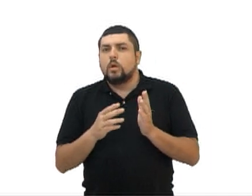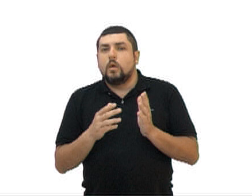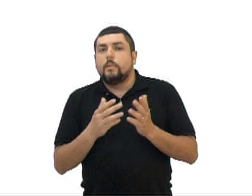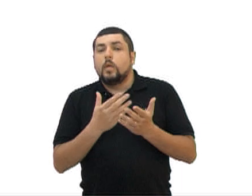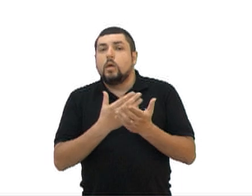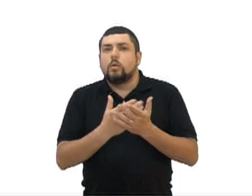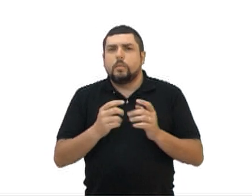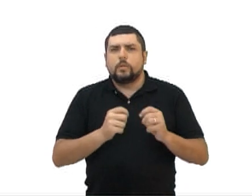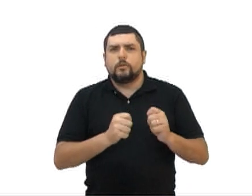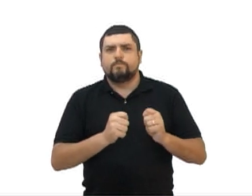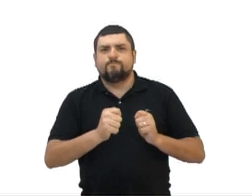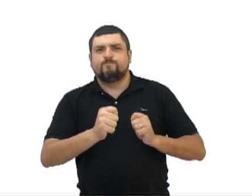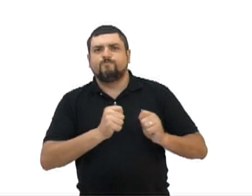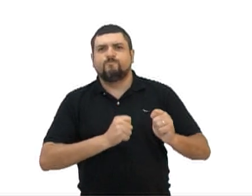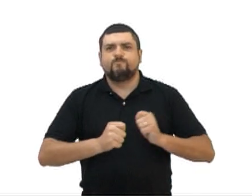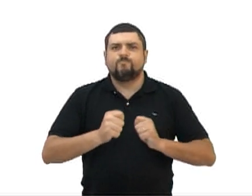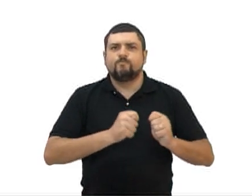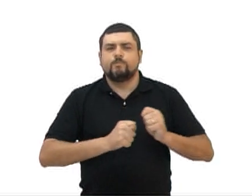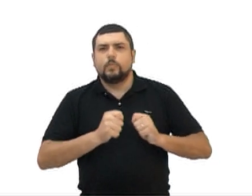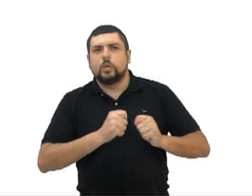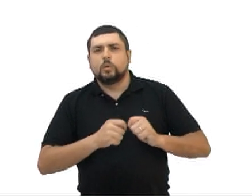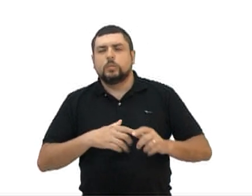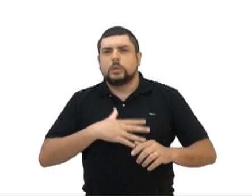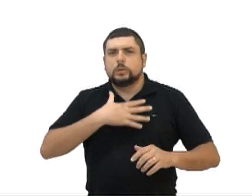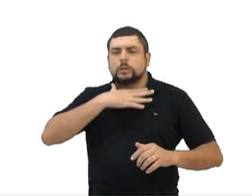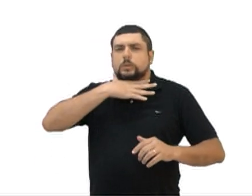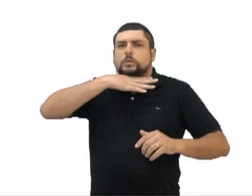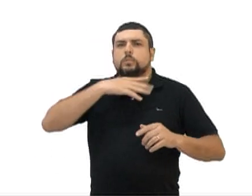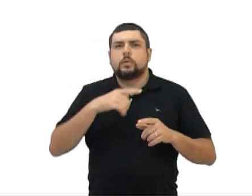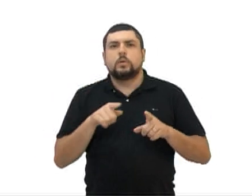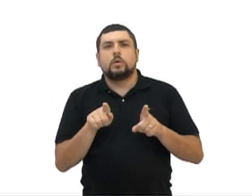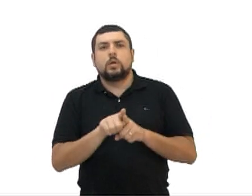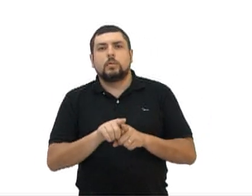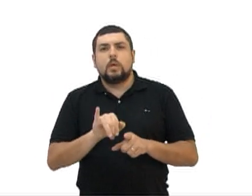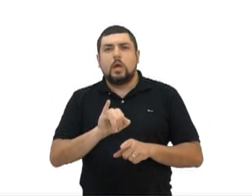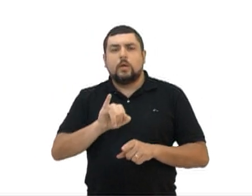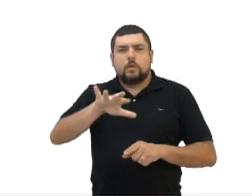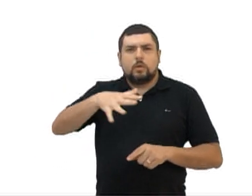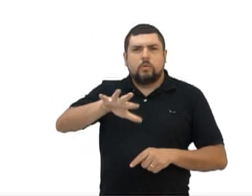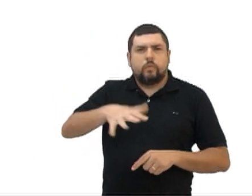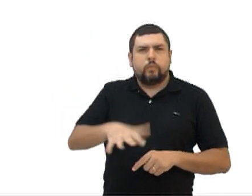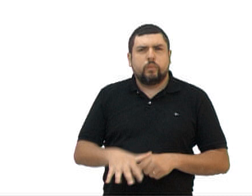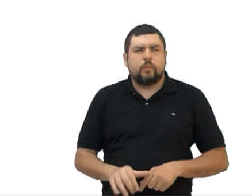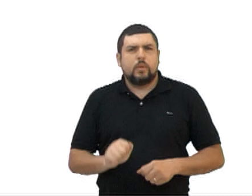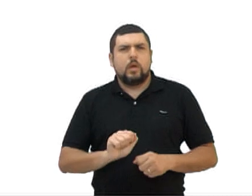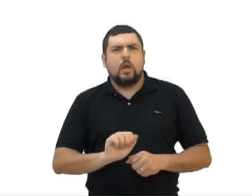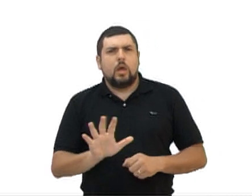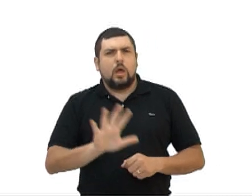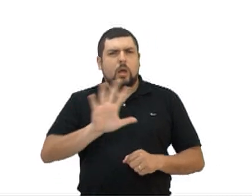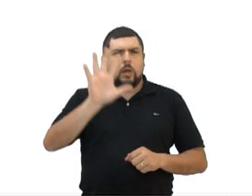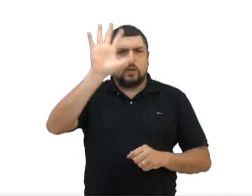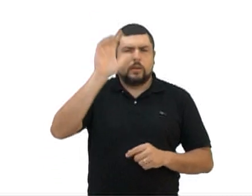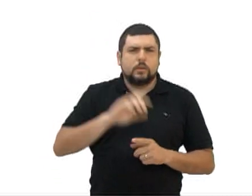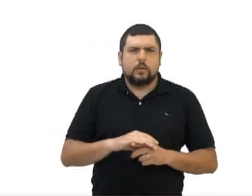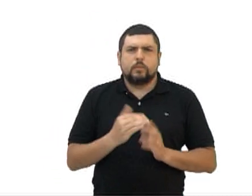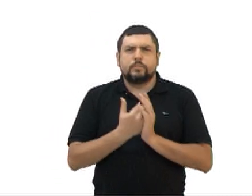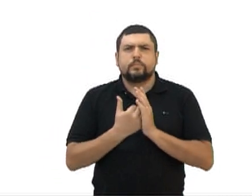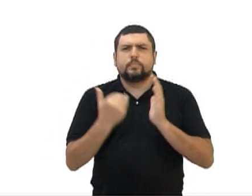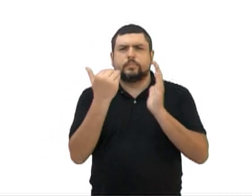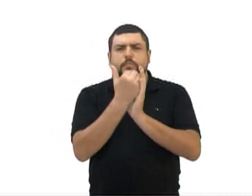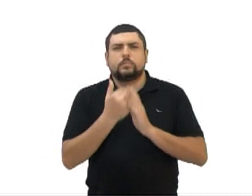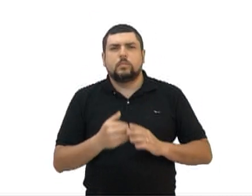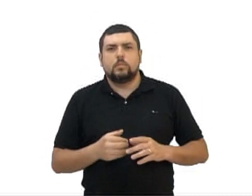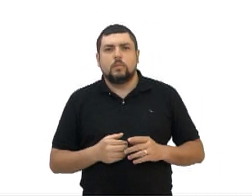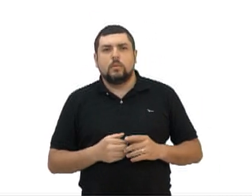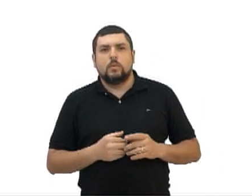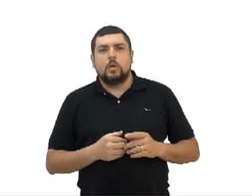crise econômica cada vez mais crescente, um descontrole da inflação cada vez maior. Os resultados negativos do milagre